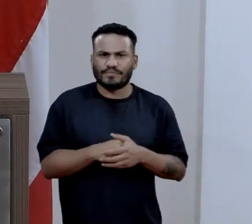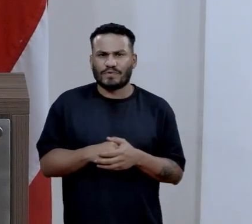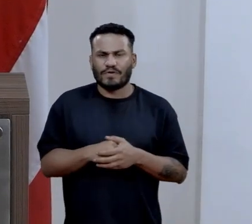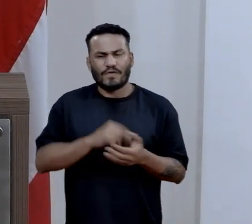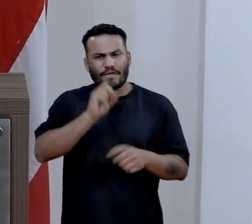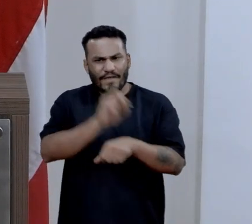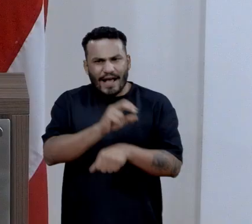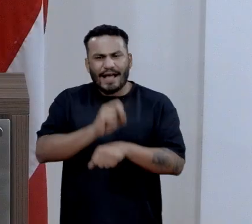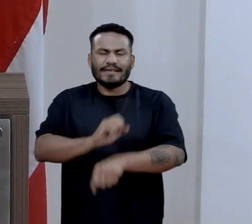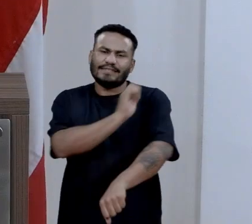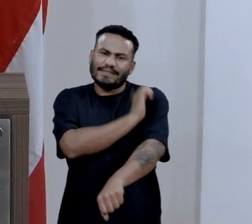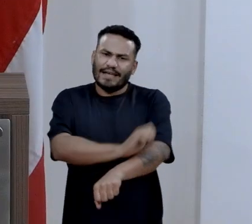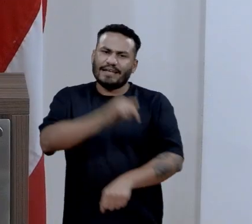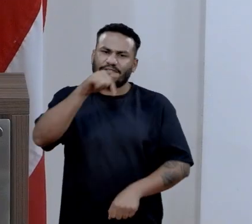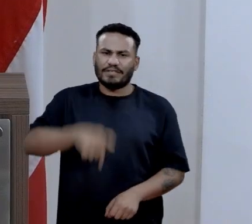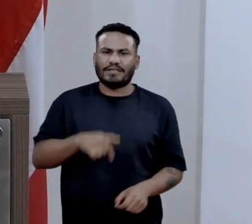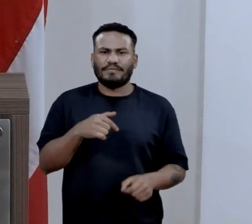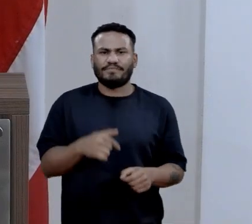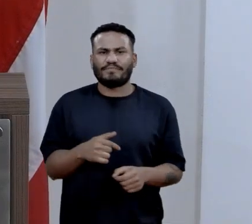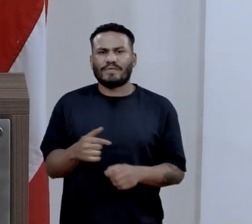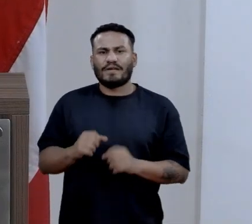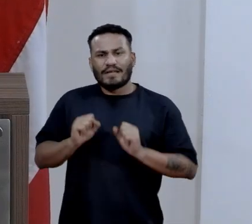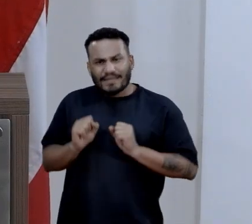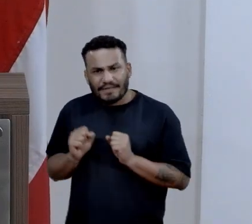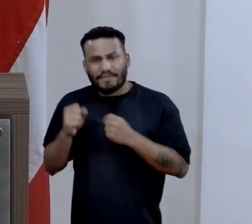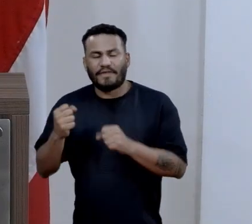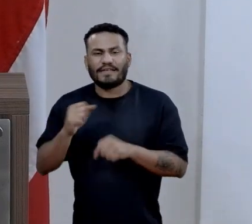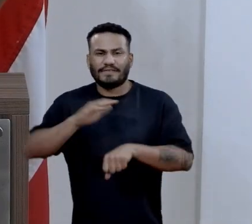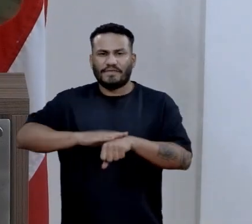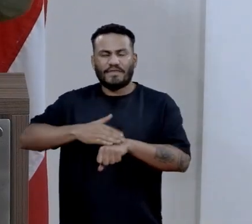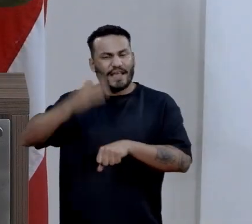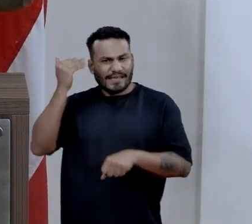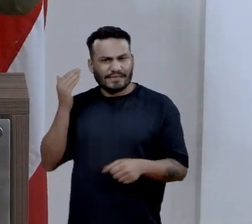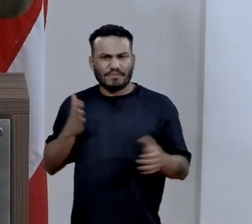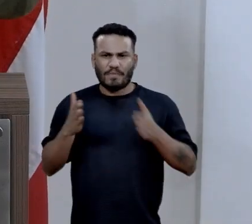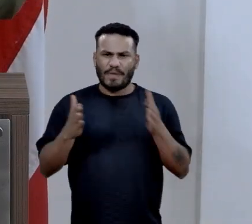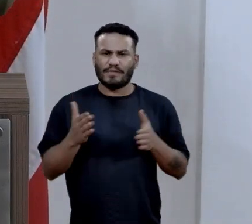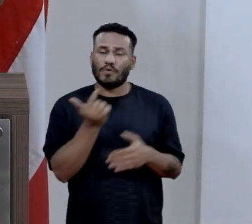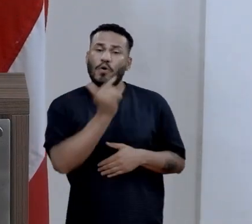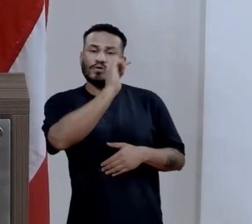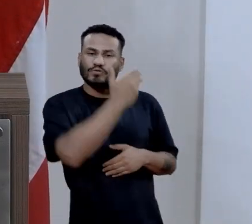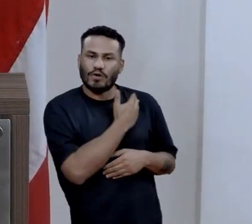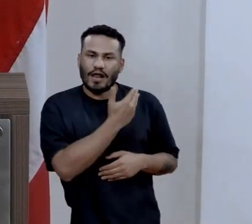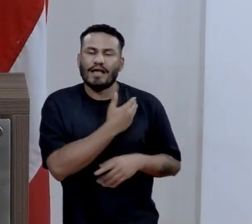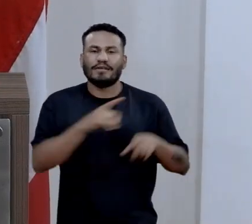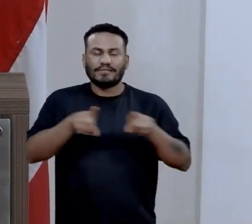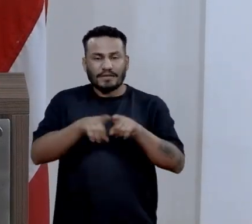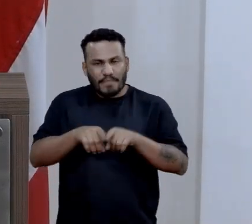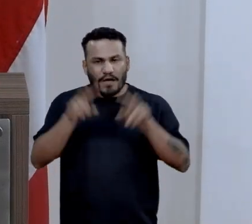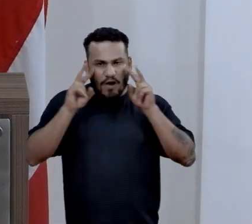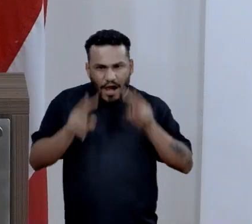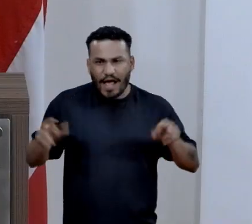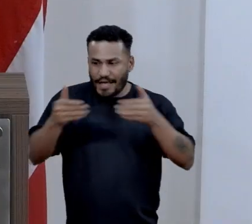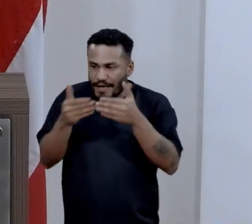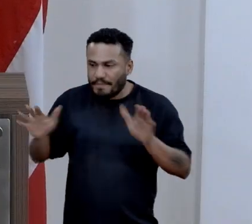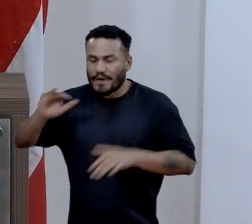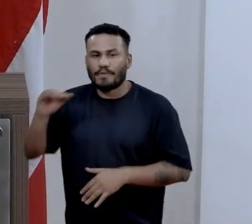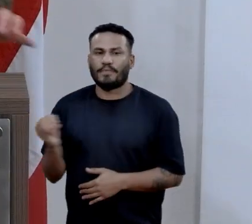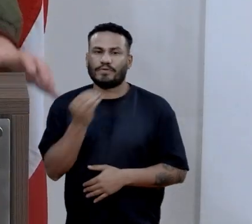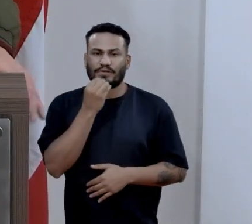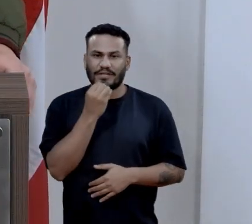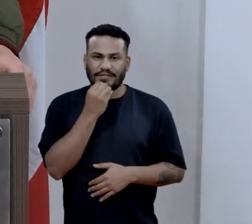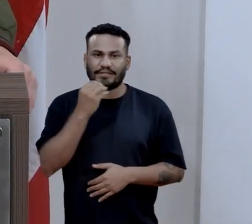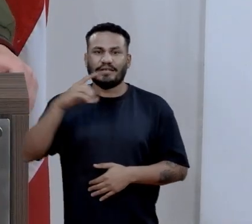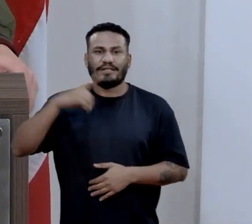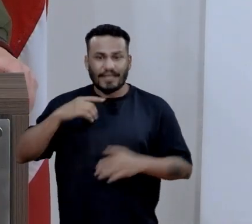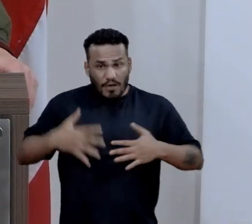com vagas nos estágios aqui na casa, e desde aquela defesa que a gente fez no primeiro momento, outros colegas também tiveram esse olhar e abriram essas oportunidades,